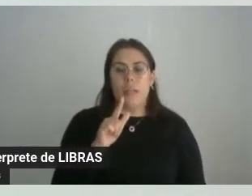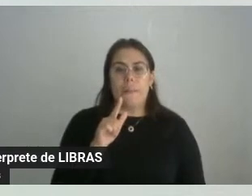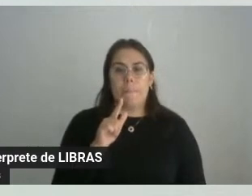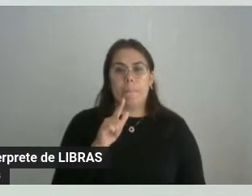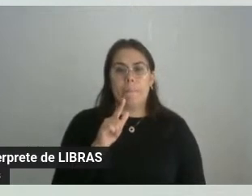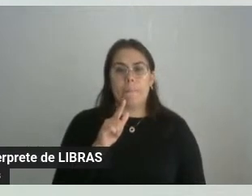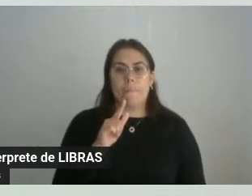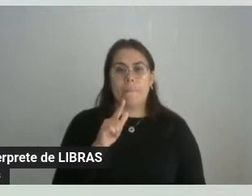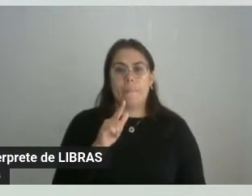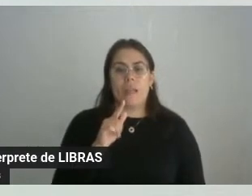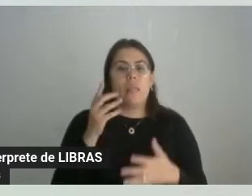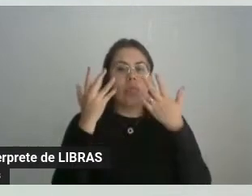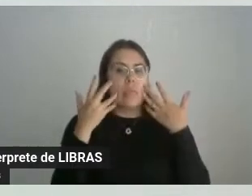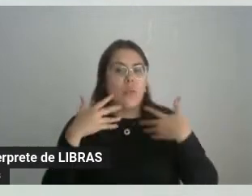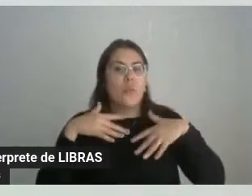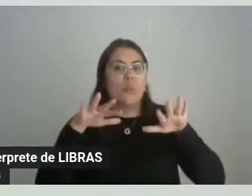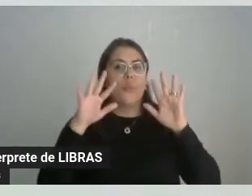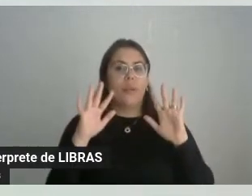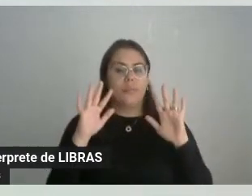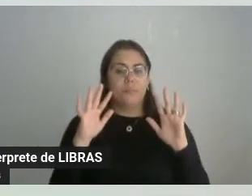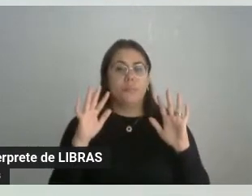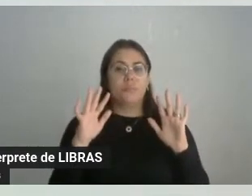bastante naturalidade, né,